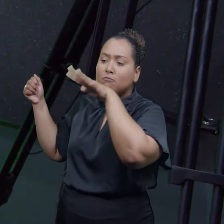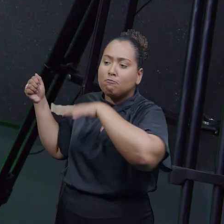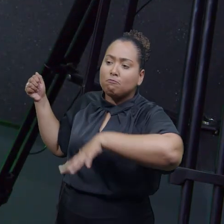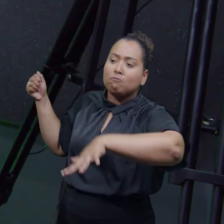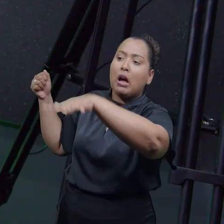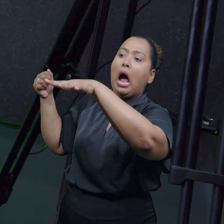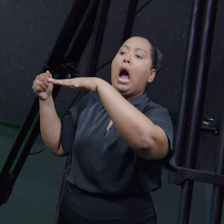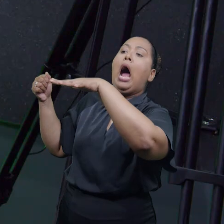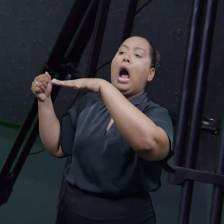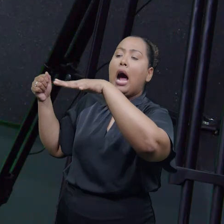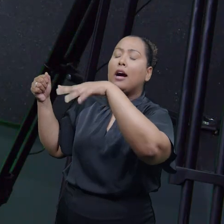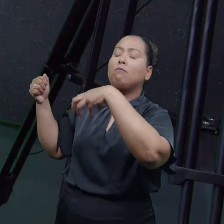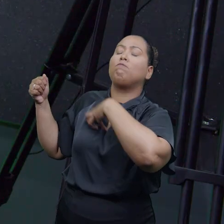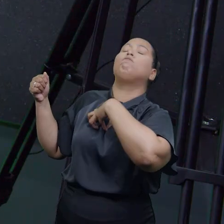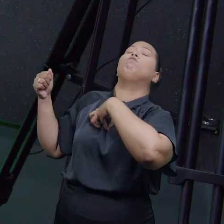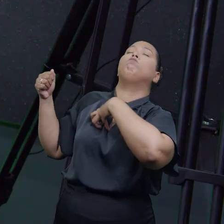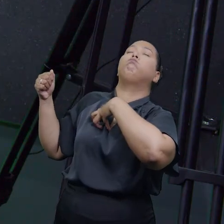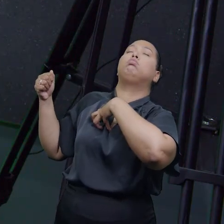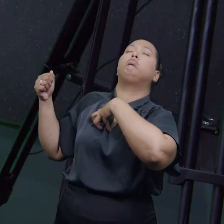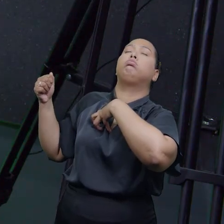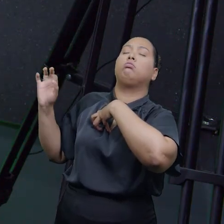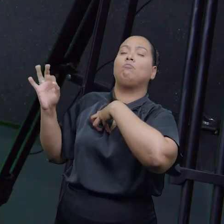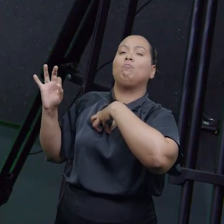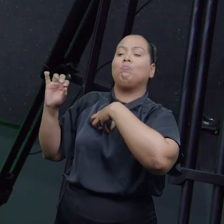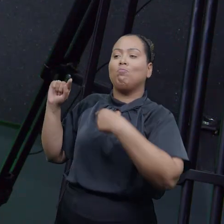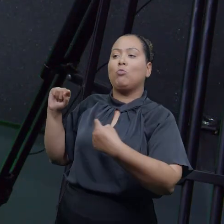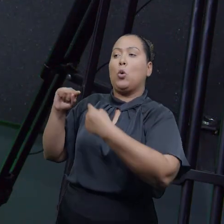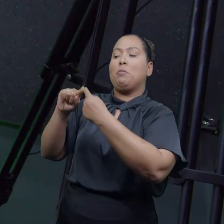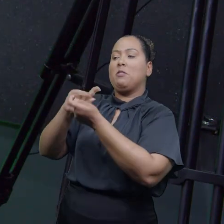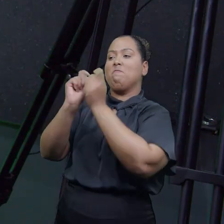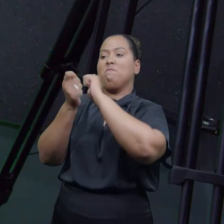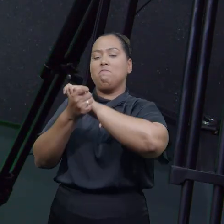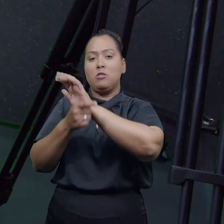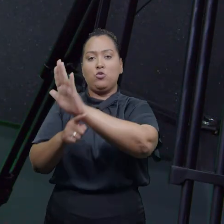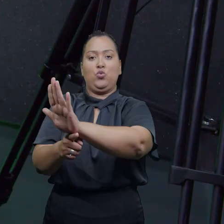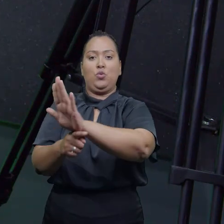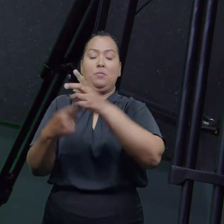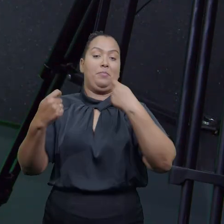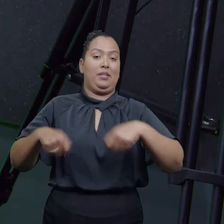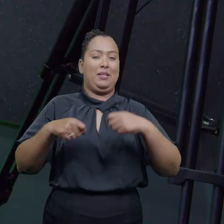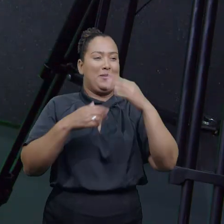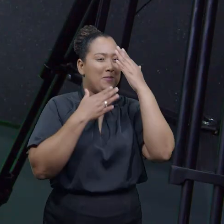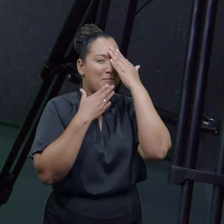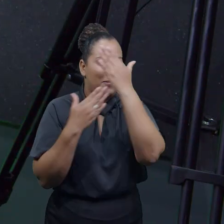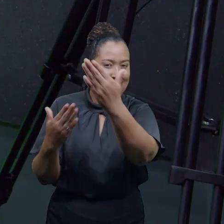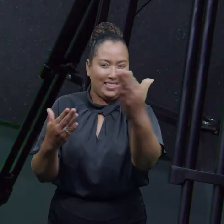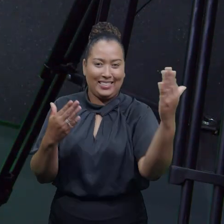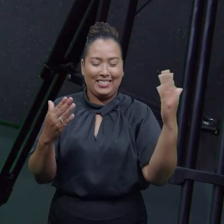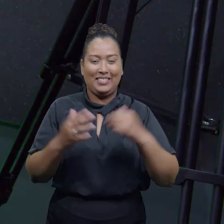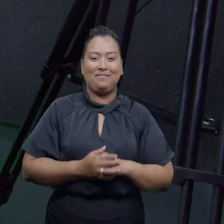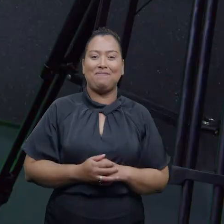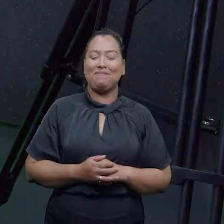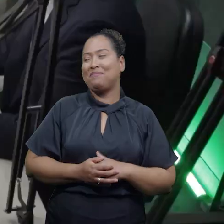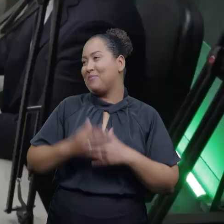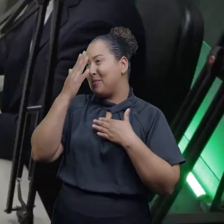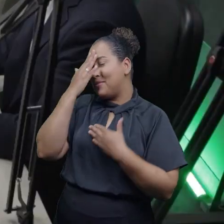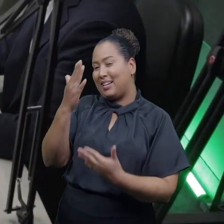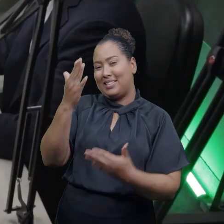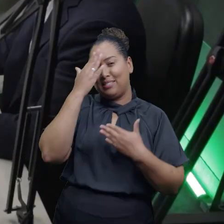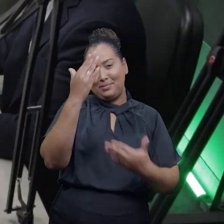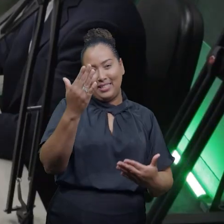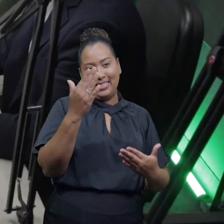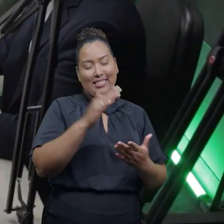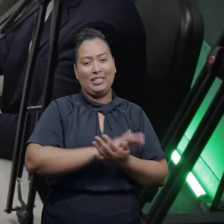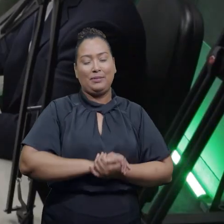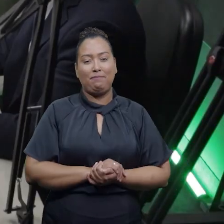possa enfrentá-lo da maneira mais adequada, né? Muito obrigado e contem sempre comigo.